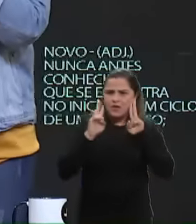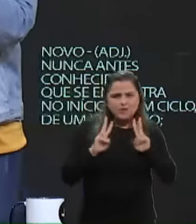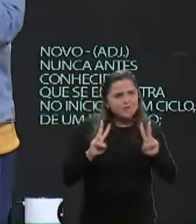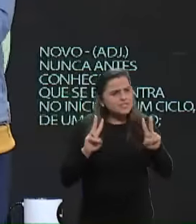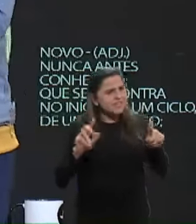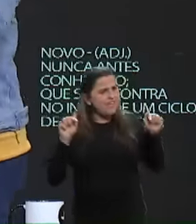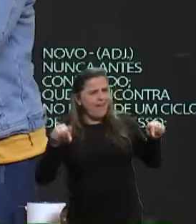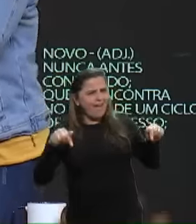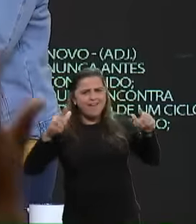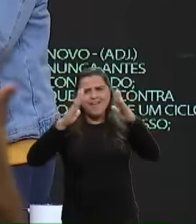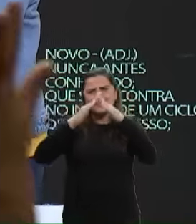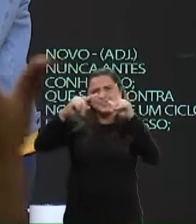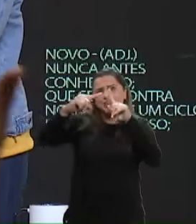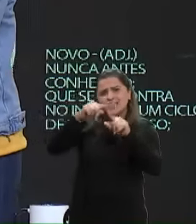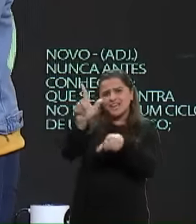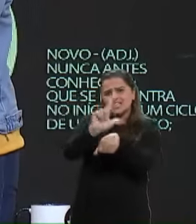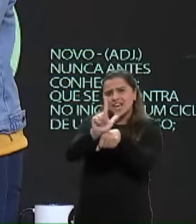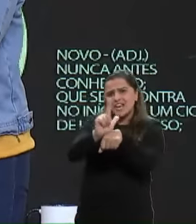Quando a tua igreja Lagoinha